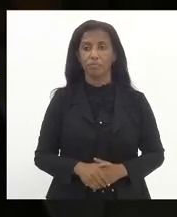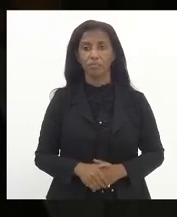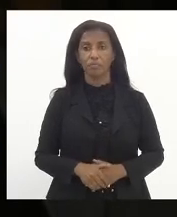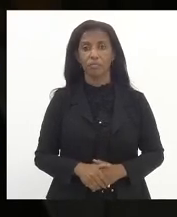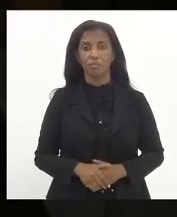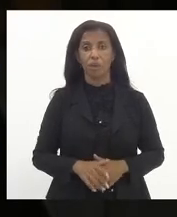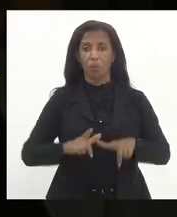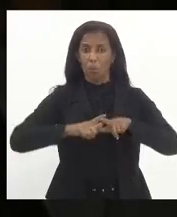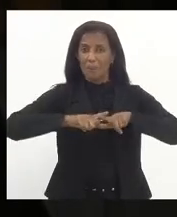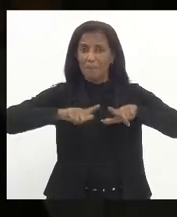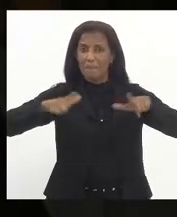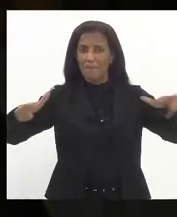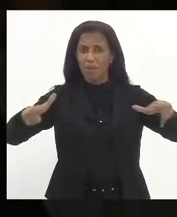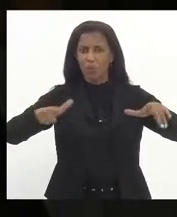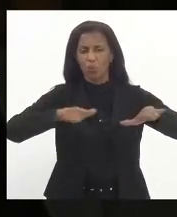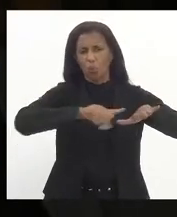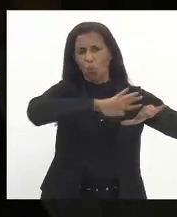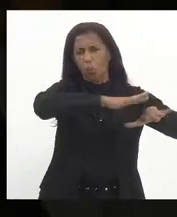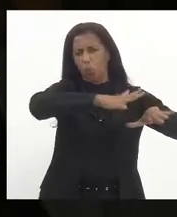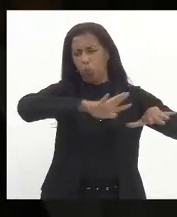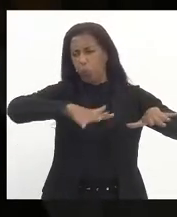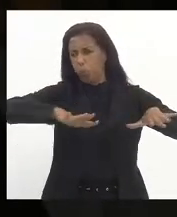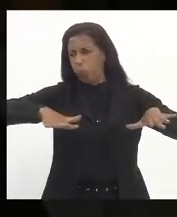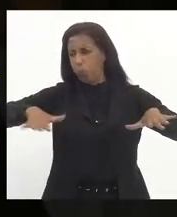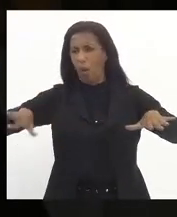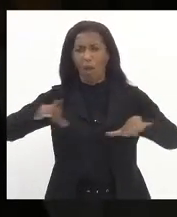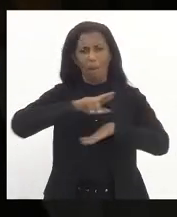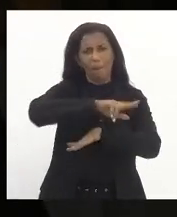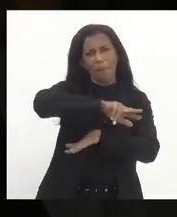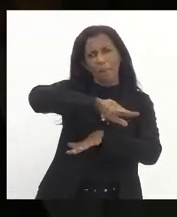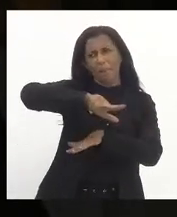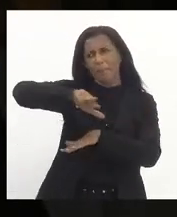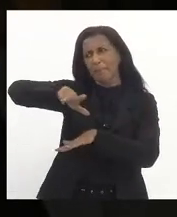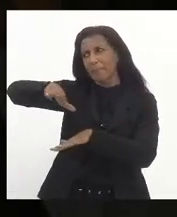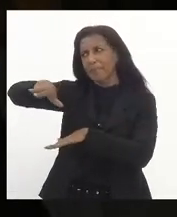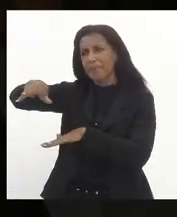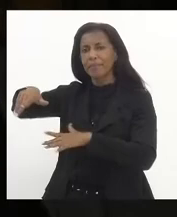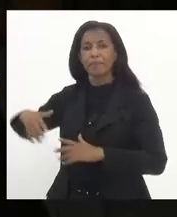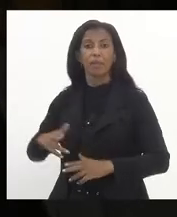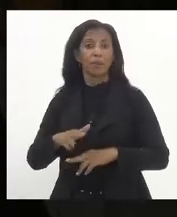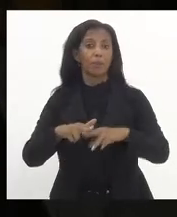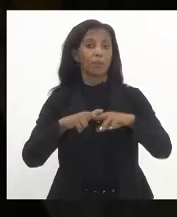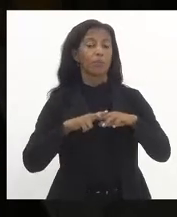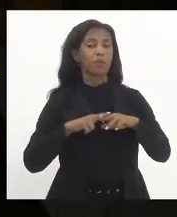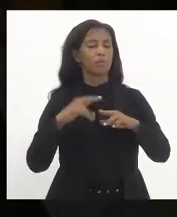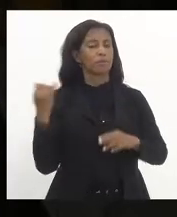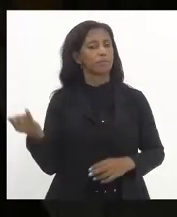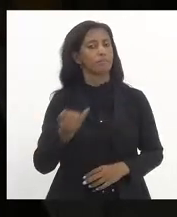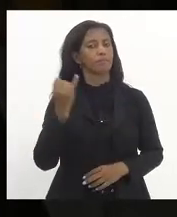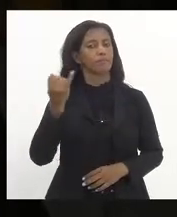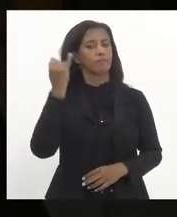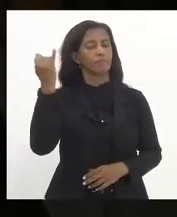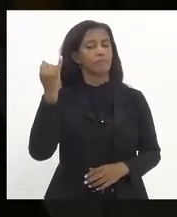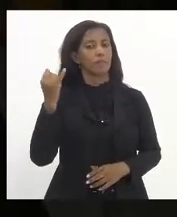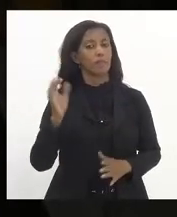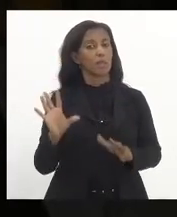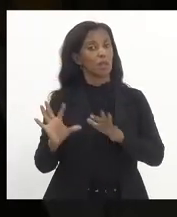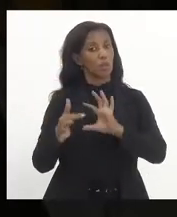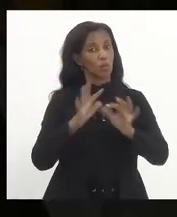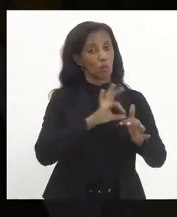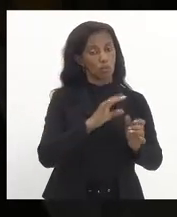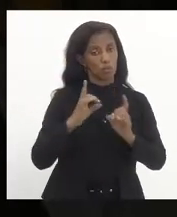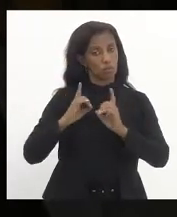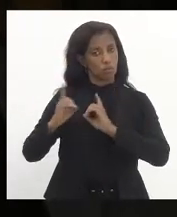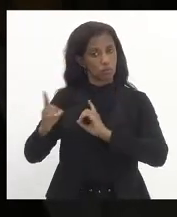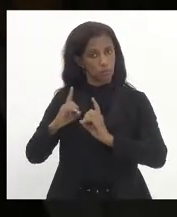um imenso litoral, uma imensa diversidade, e por isso é fundamental que, no contexto desse